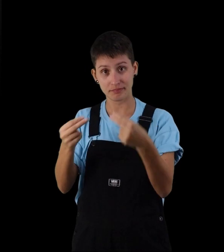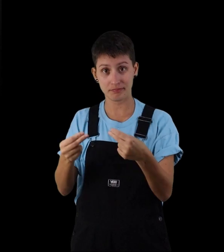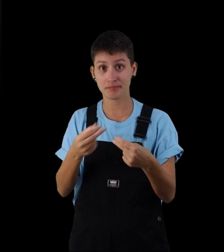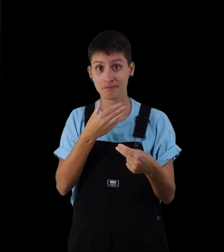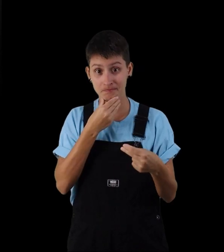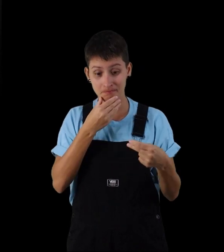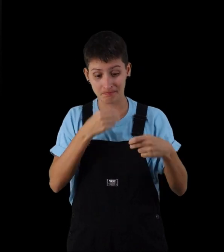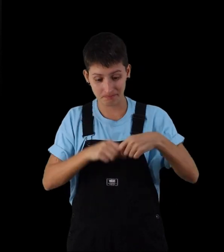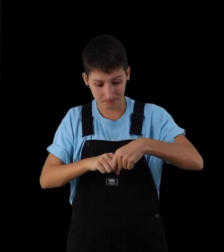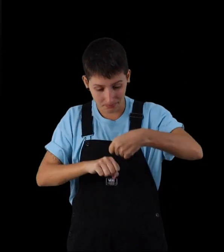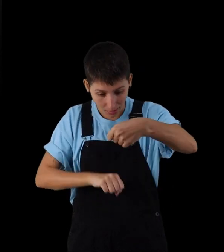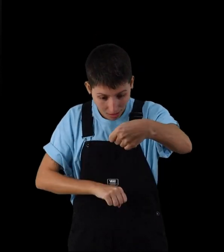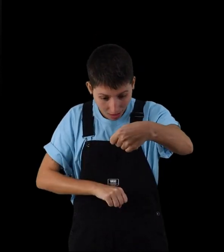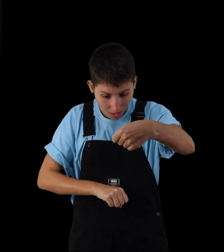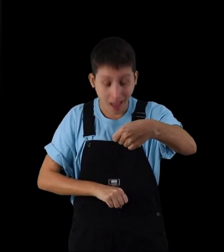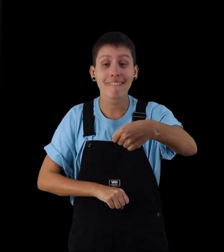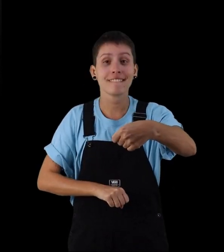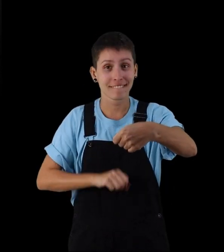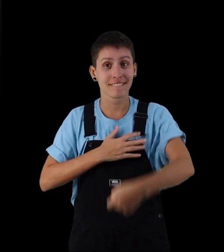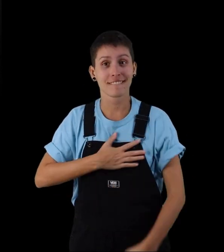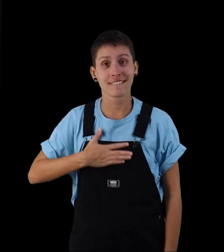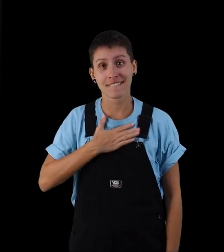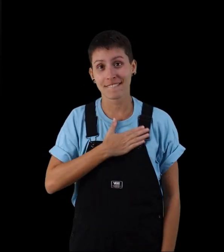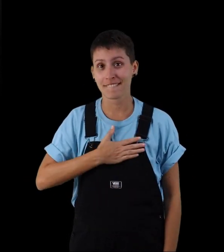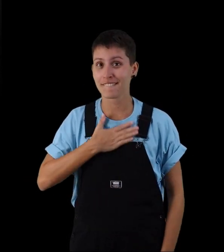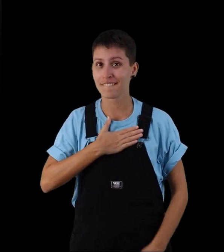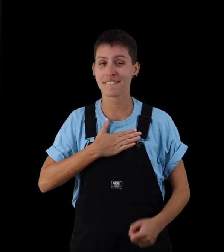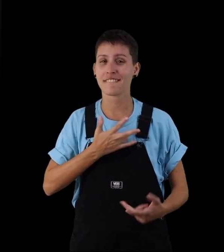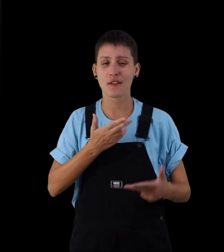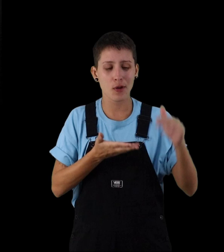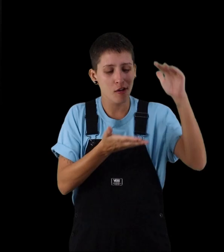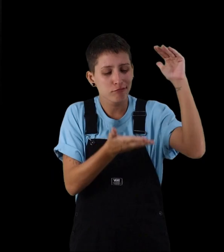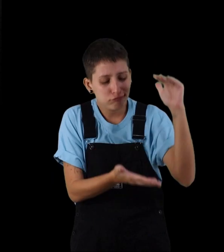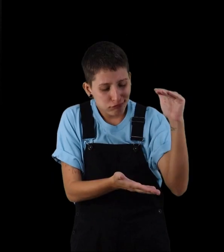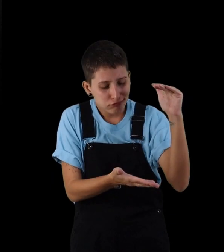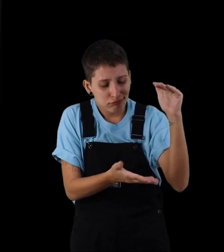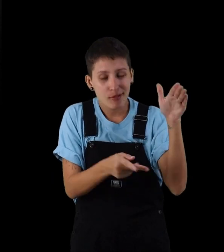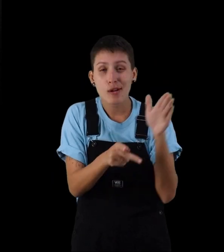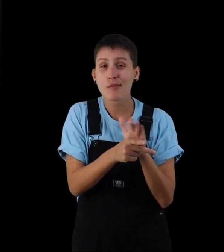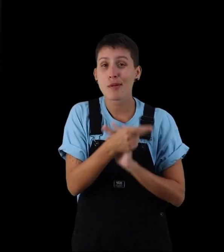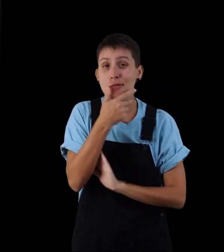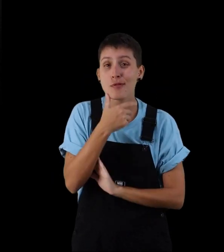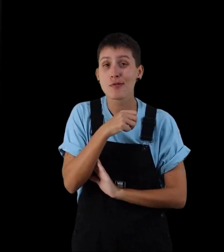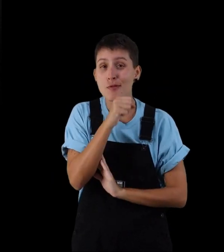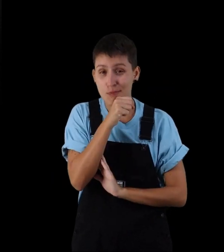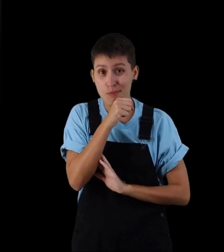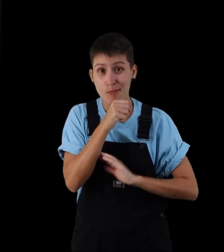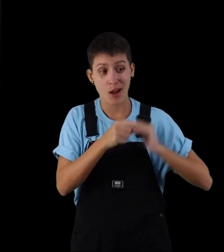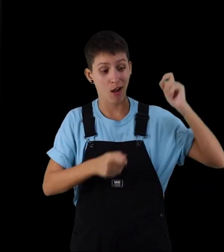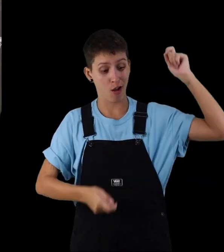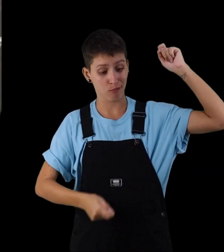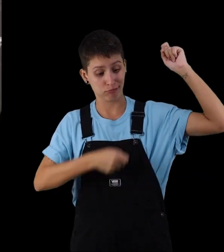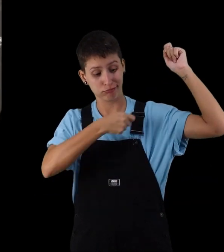O menino abriu a caixa e gostou do que viu. Um instrumento filhote do violino de seu